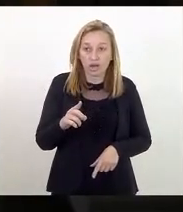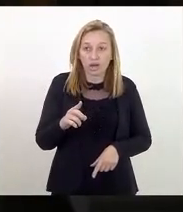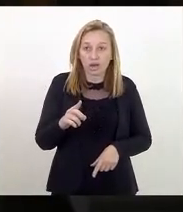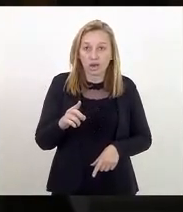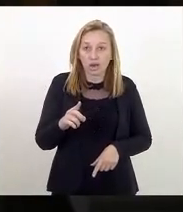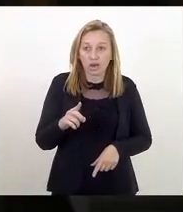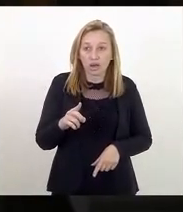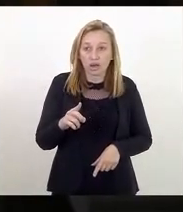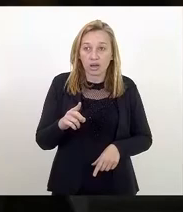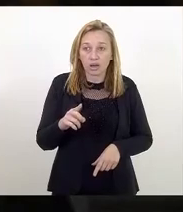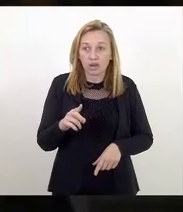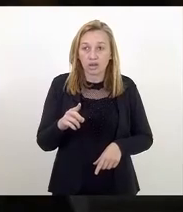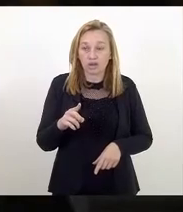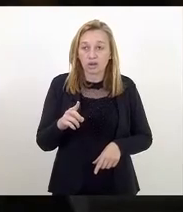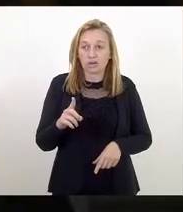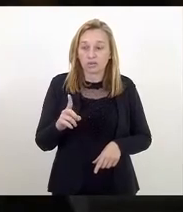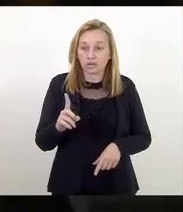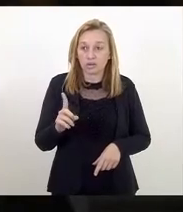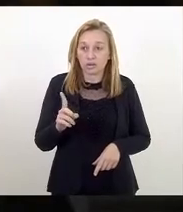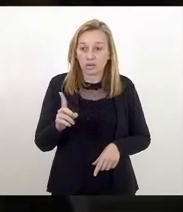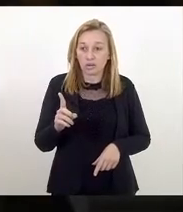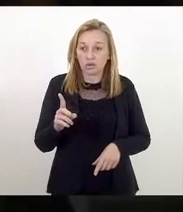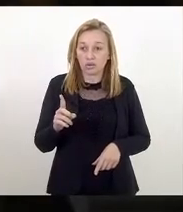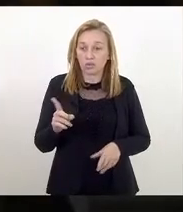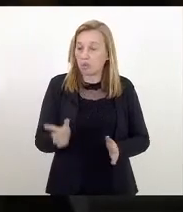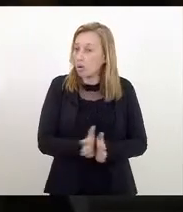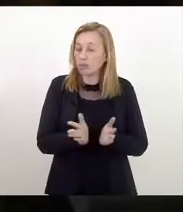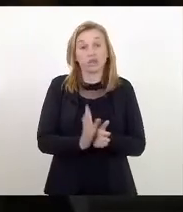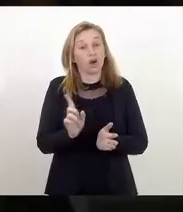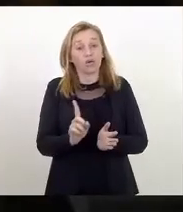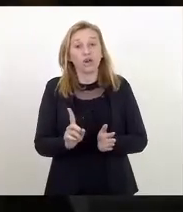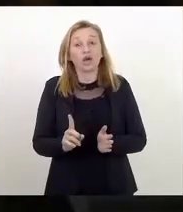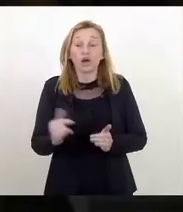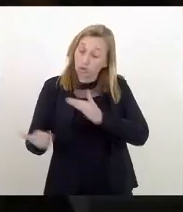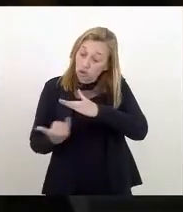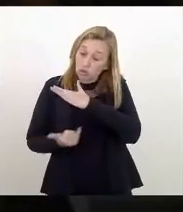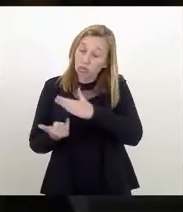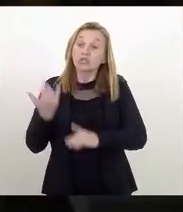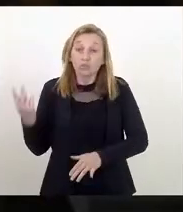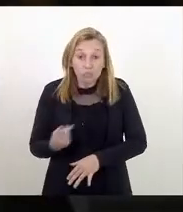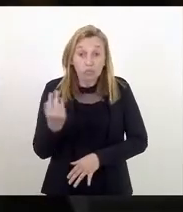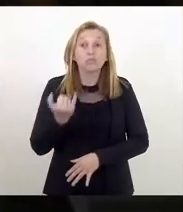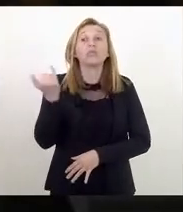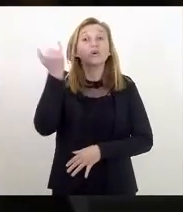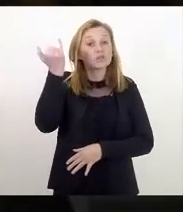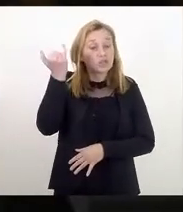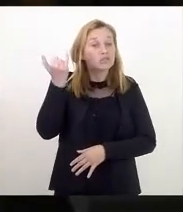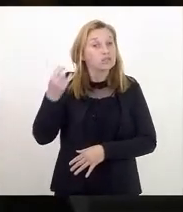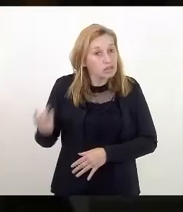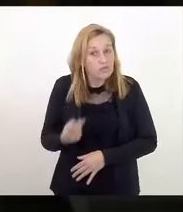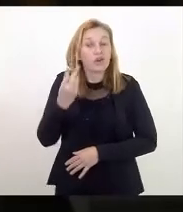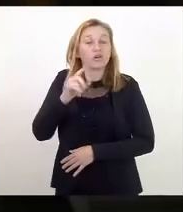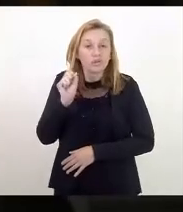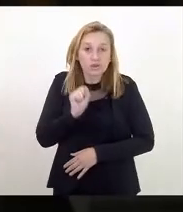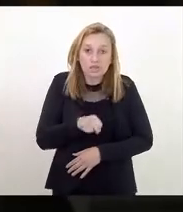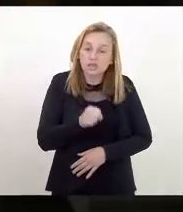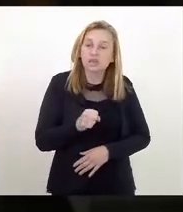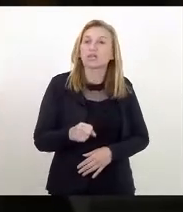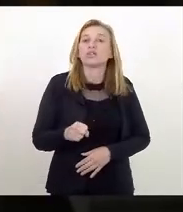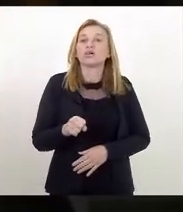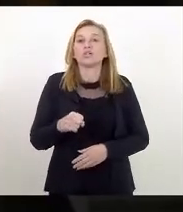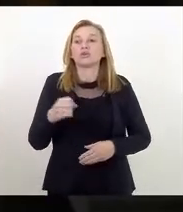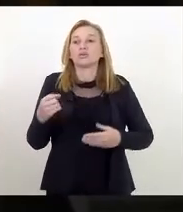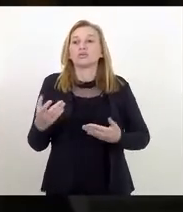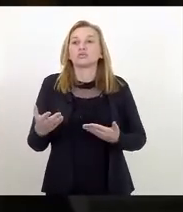a instituição de ensino superior que está lá na Zona Oeste, que os professores estão, que os servidores